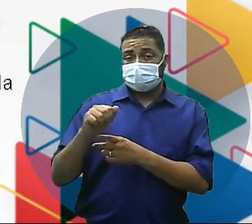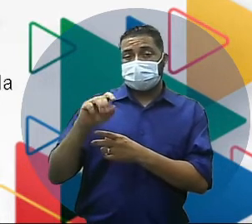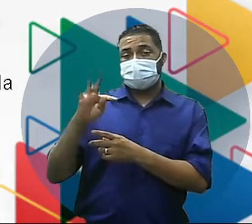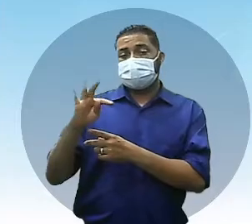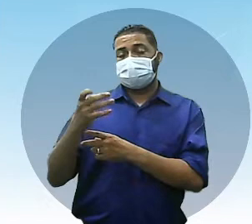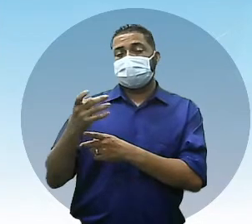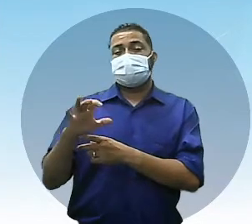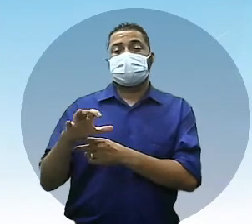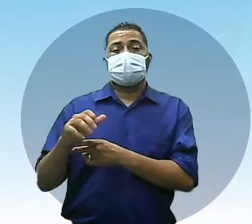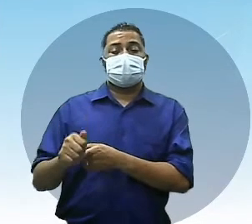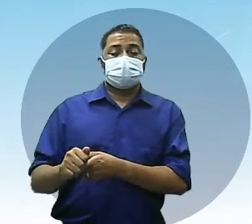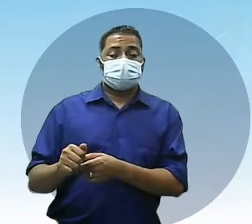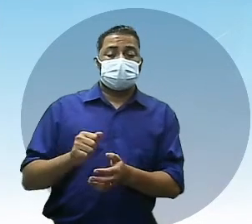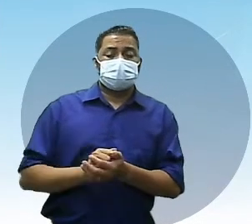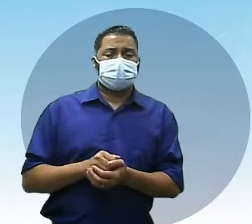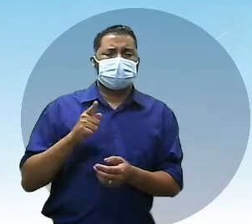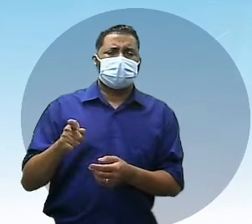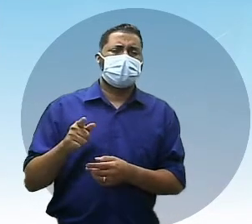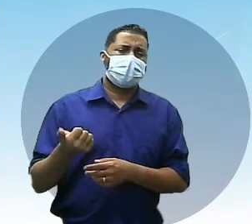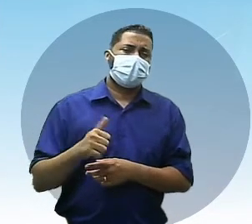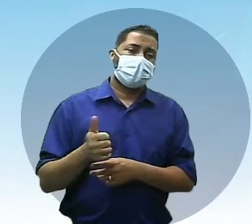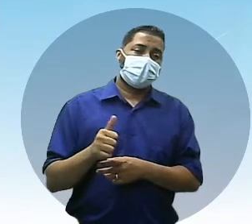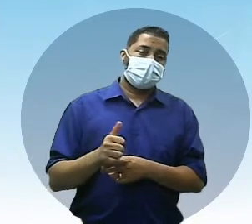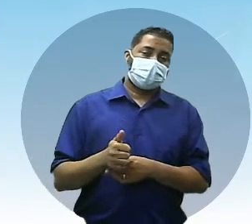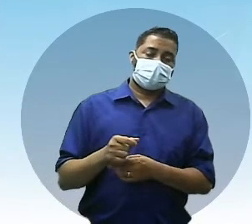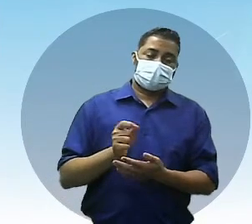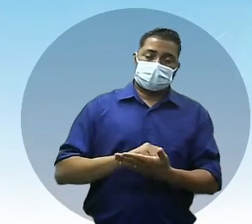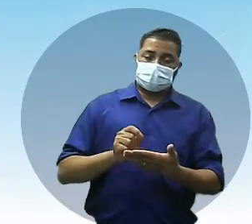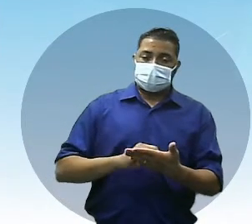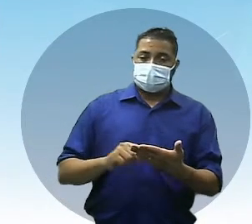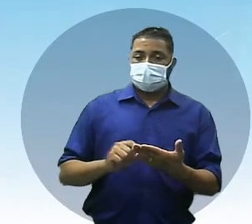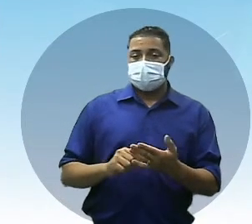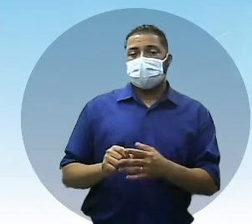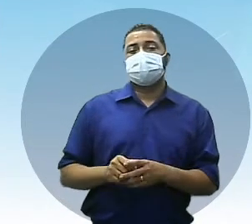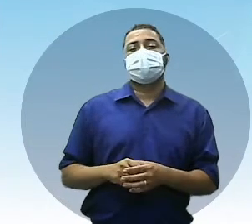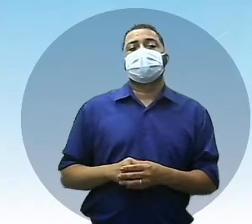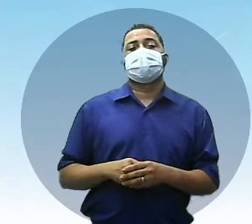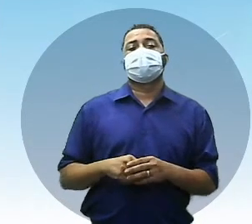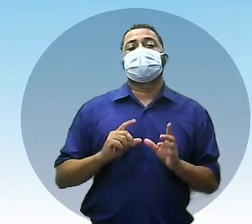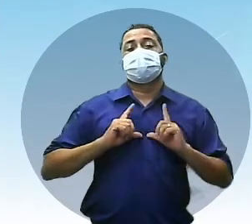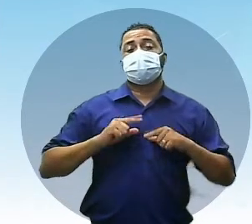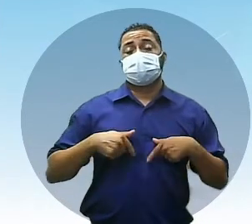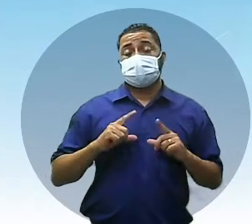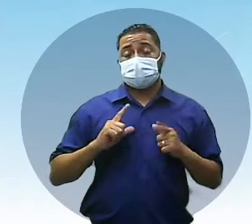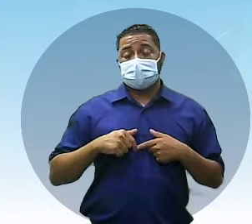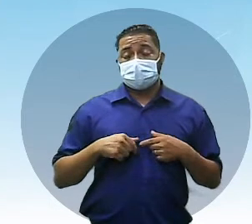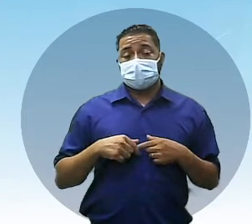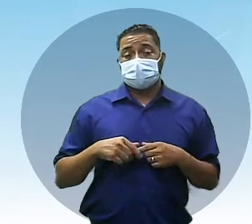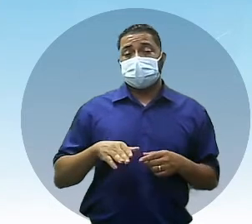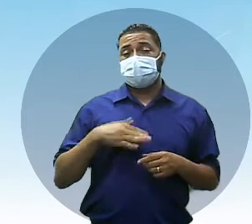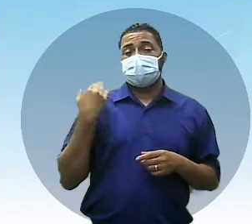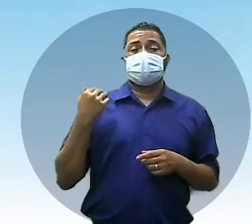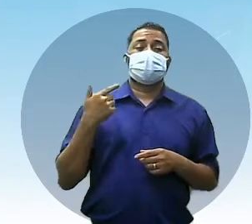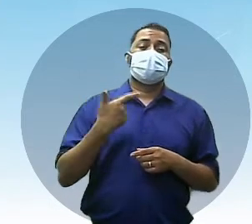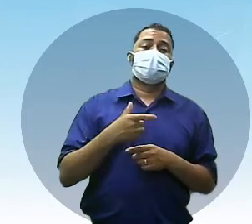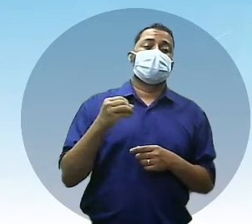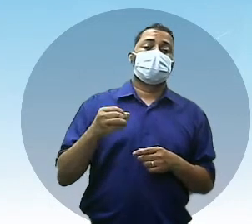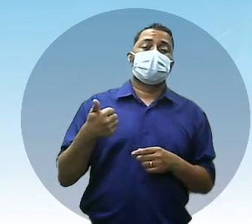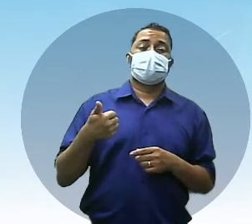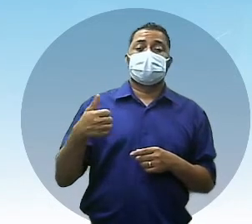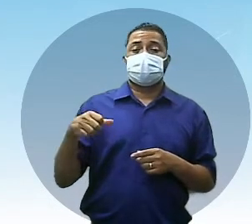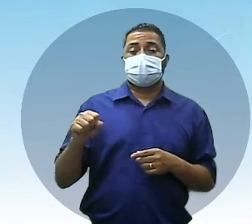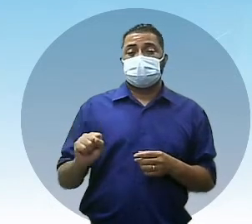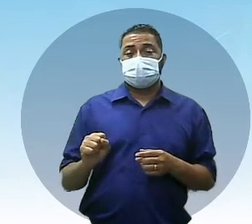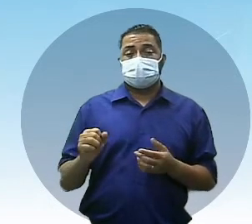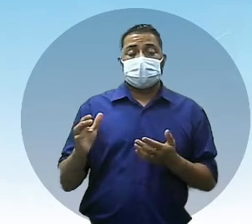uma análise do escritor israelense Amos Oz, que faleceu no ano de 2018.